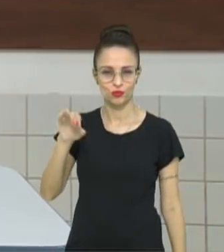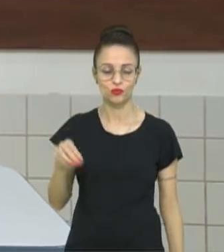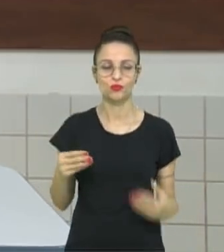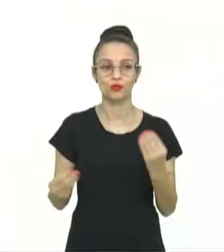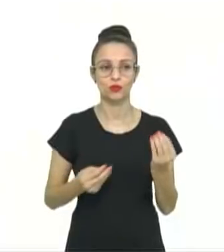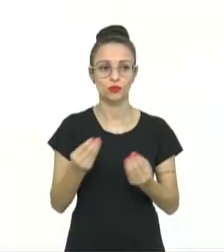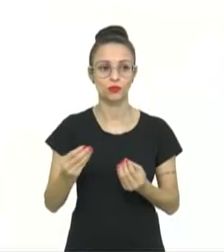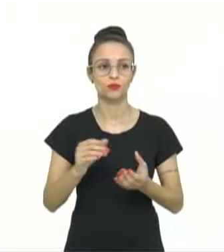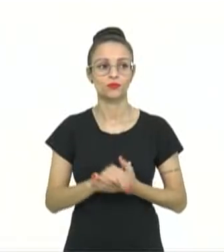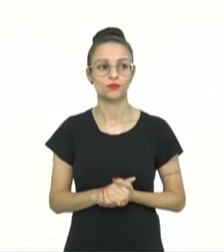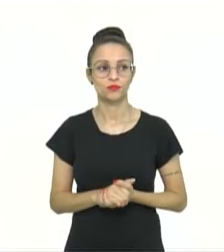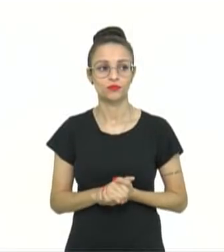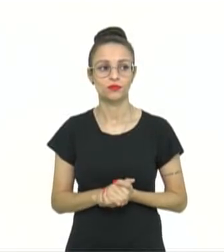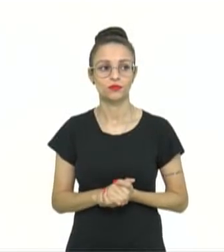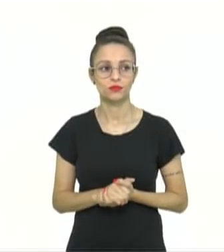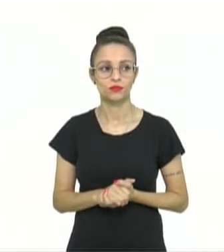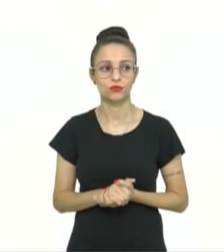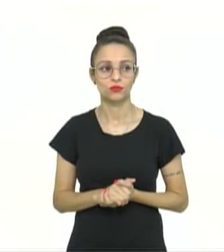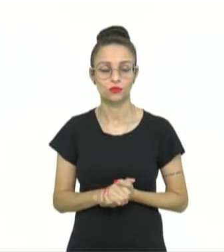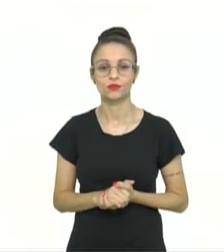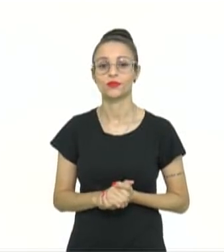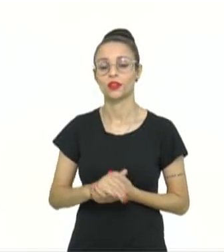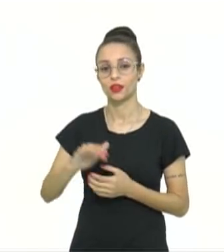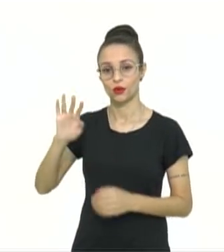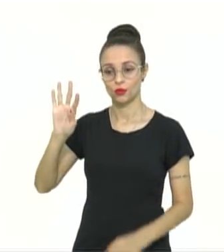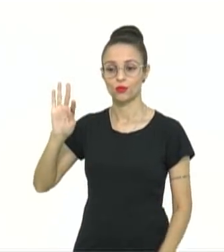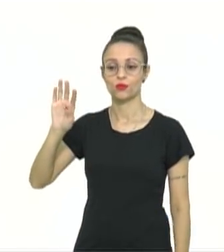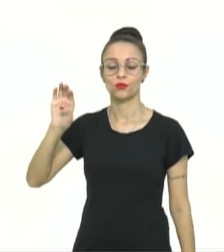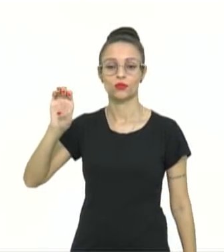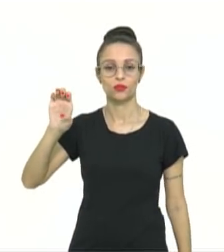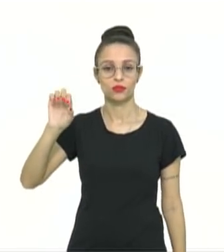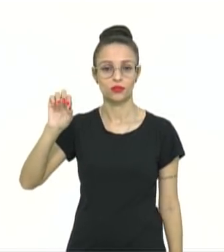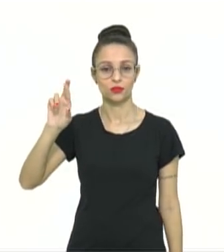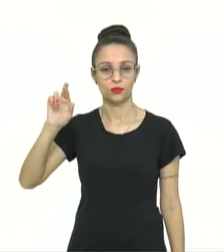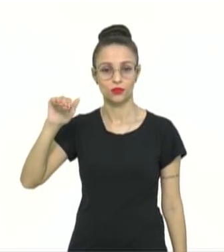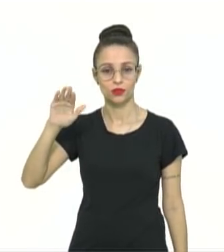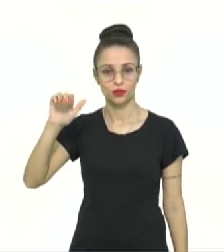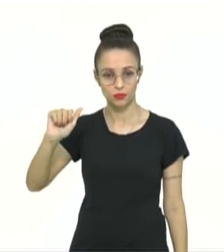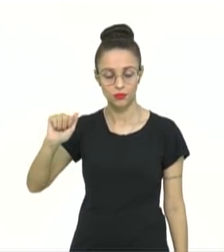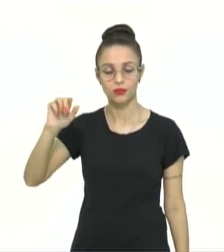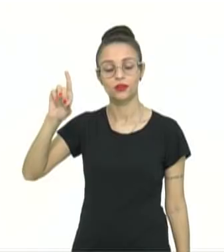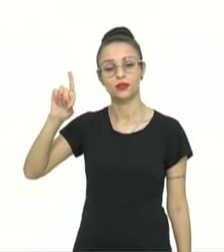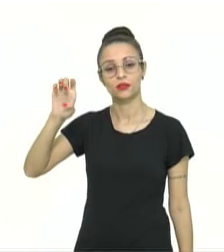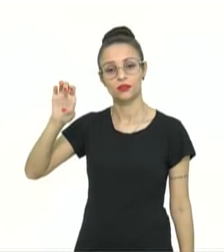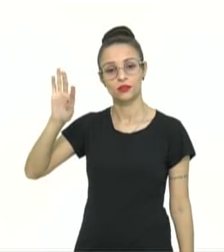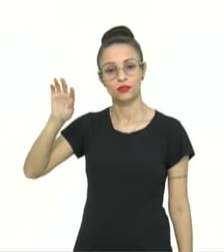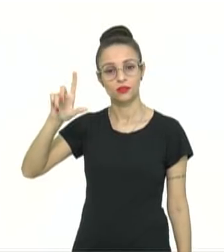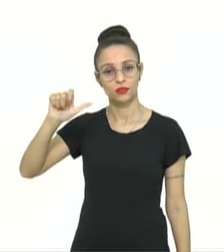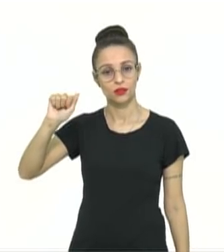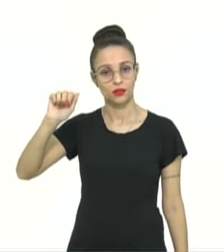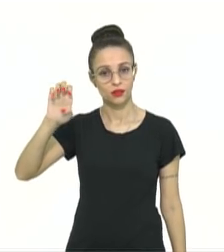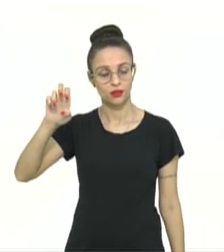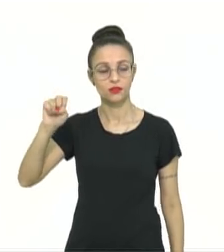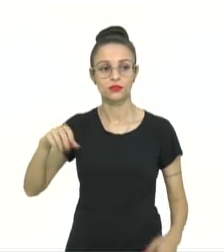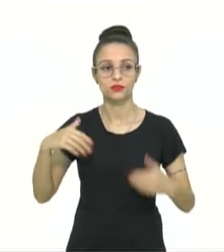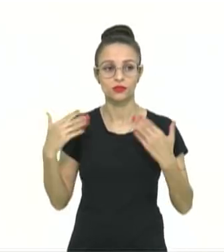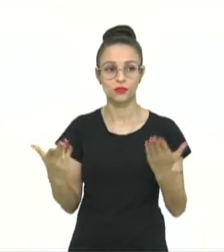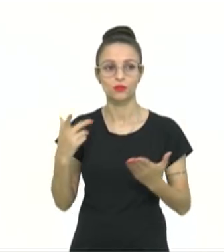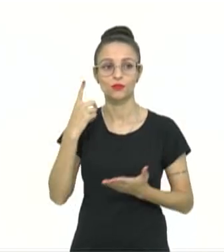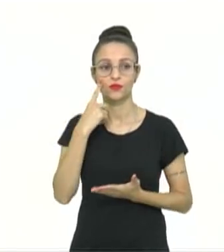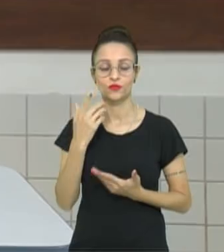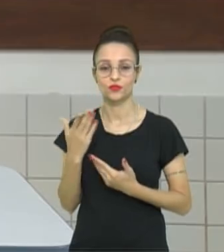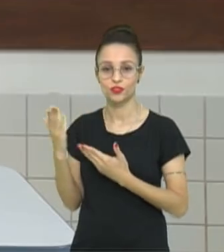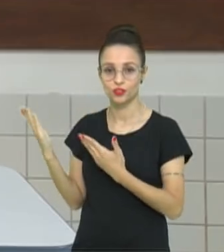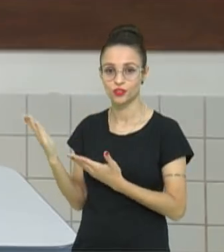temos? Então, vamos usar, né, o teorema de Tales através das proporções. Então, veja lá,